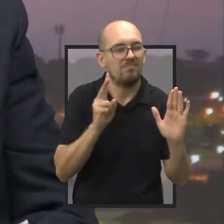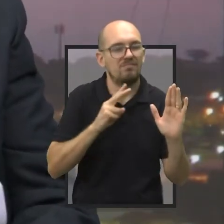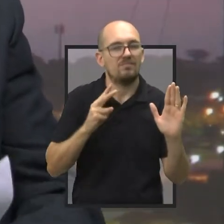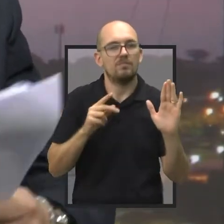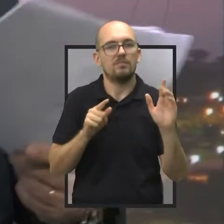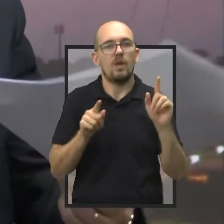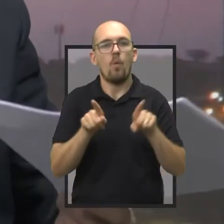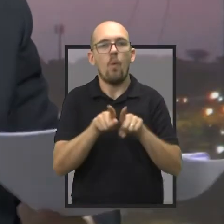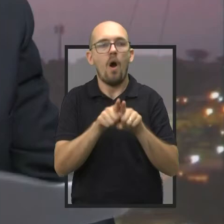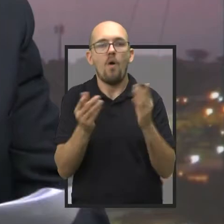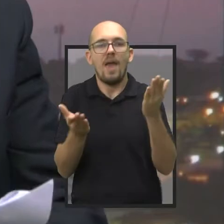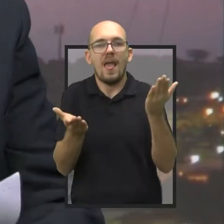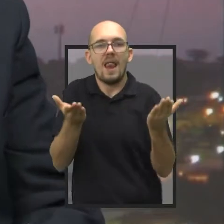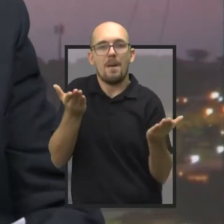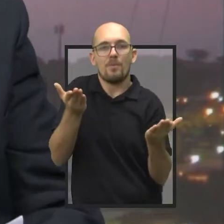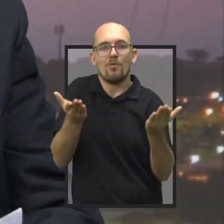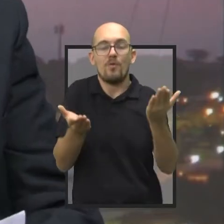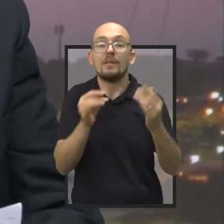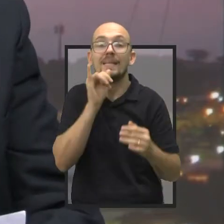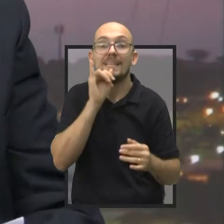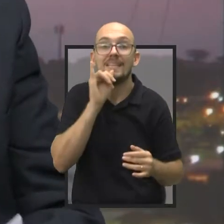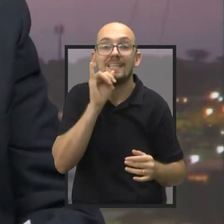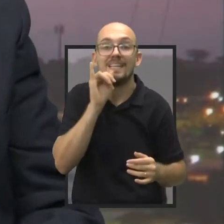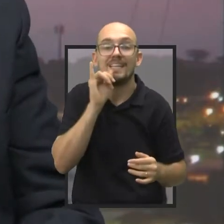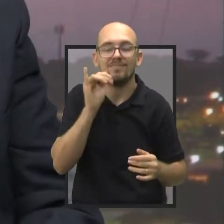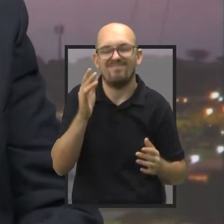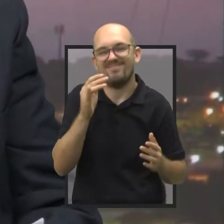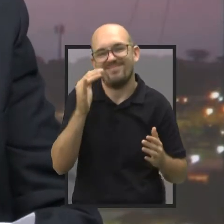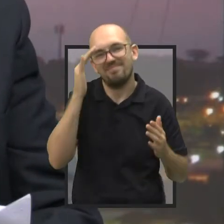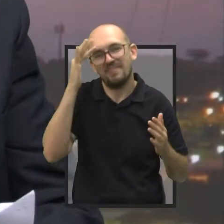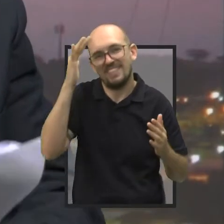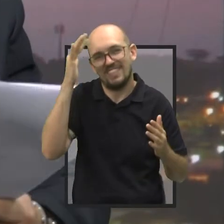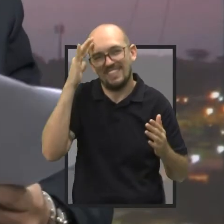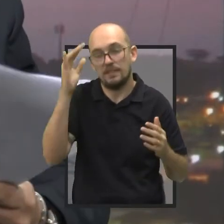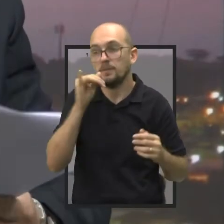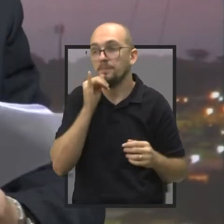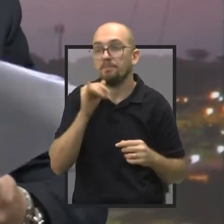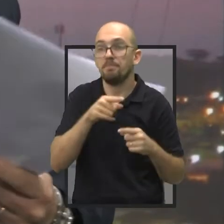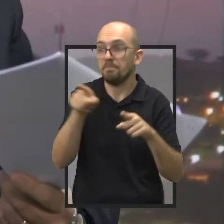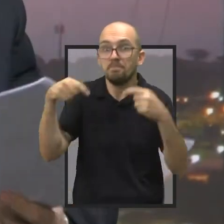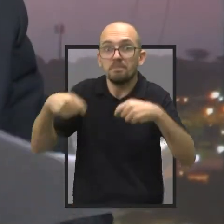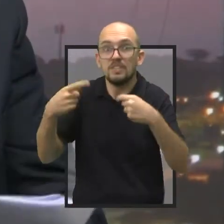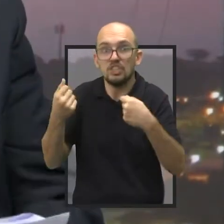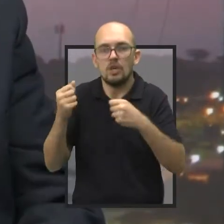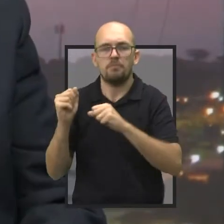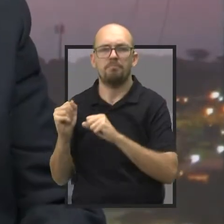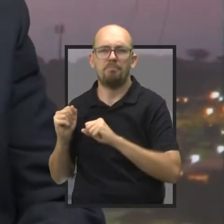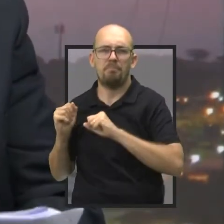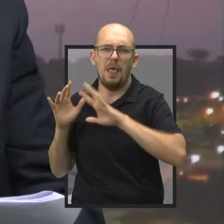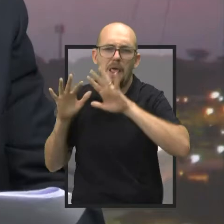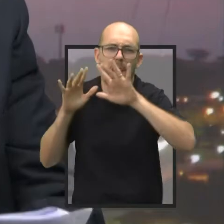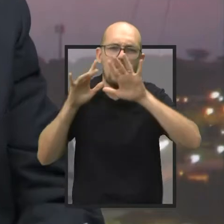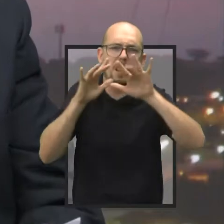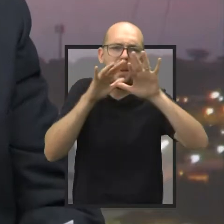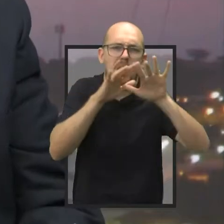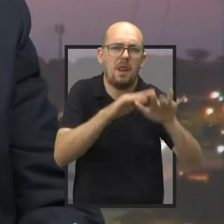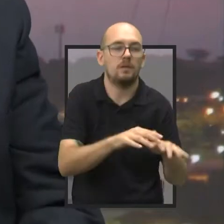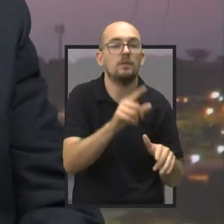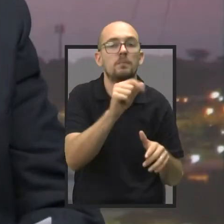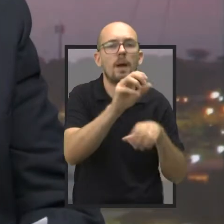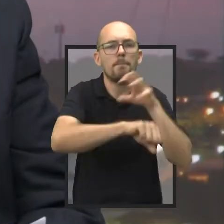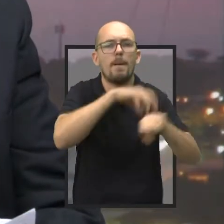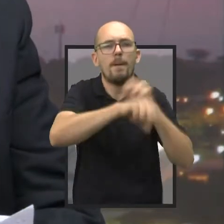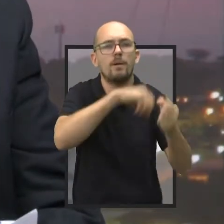financeiro. Porque imaginem, por exemplo, todas as pessoas, como é que funciona o sistema financeiro. Hoje